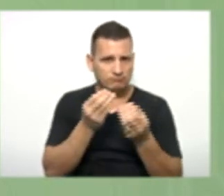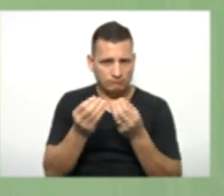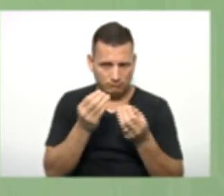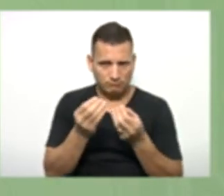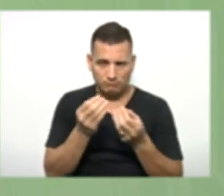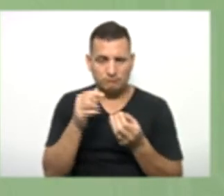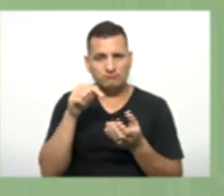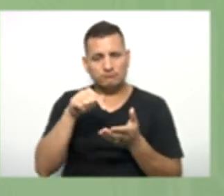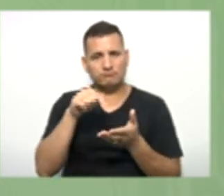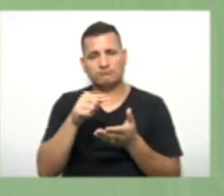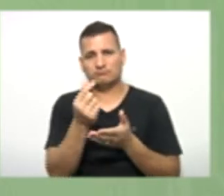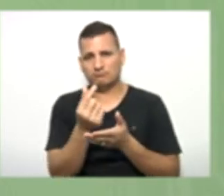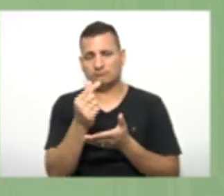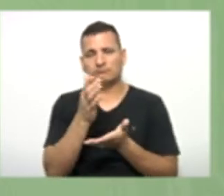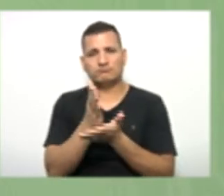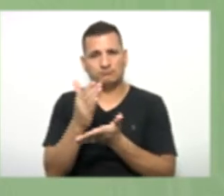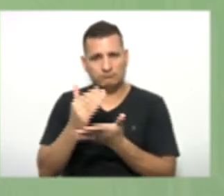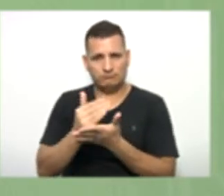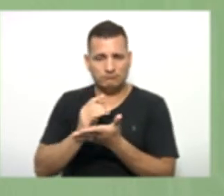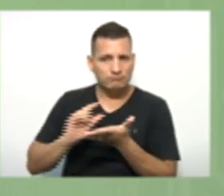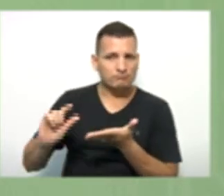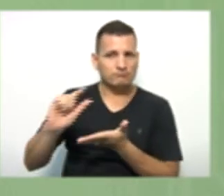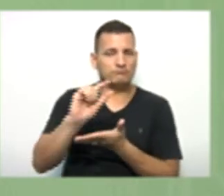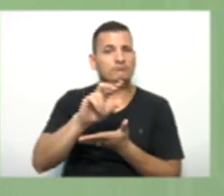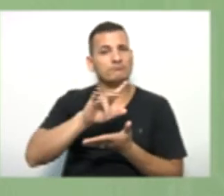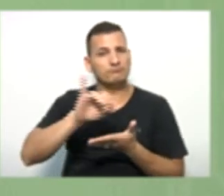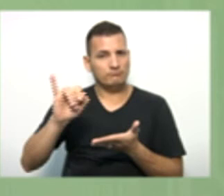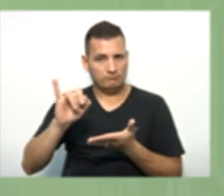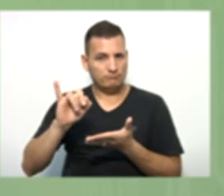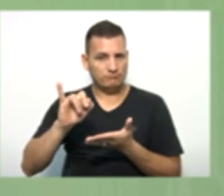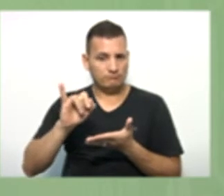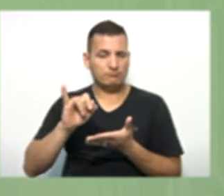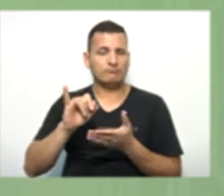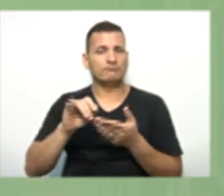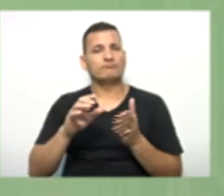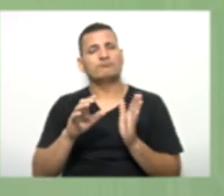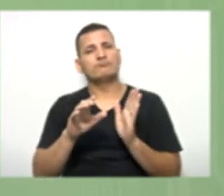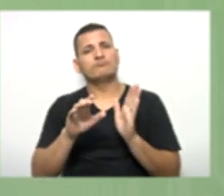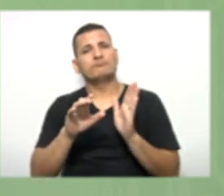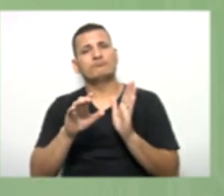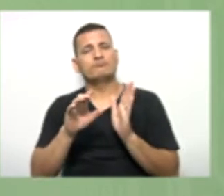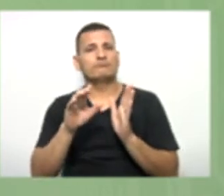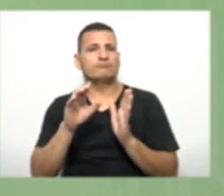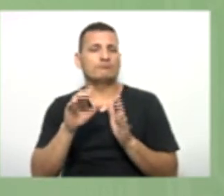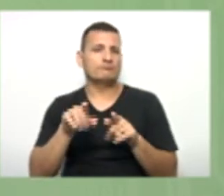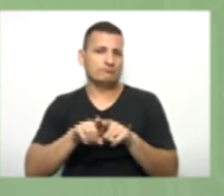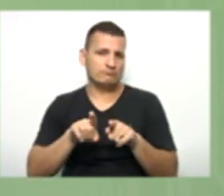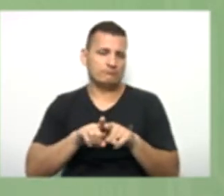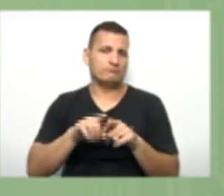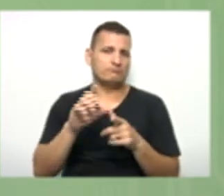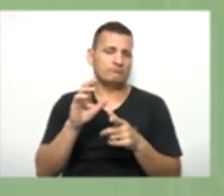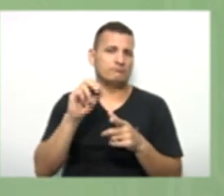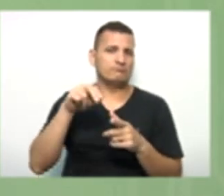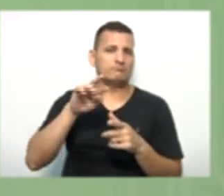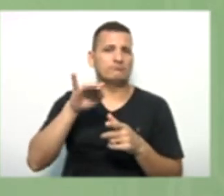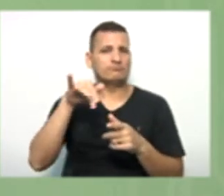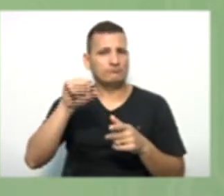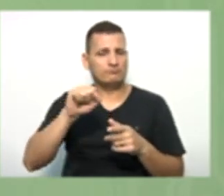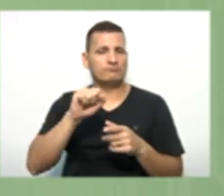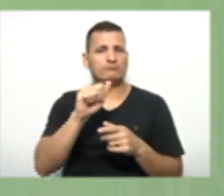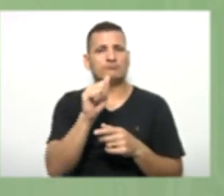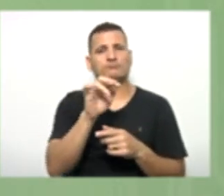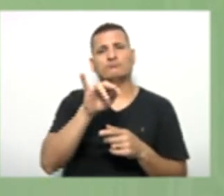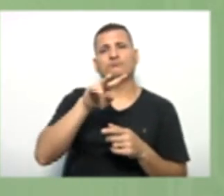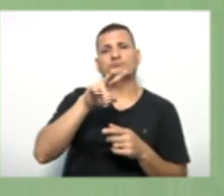associados, conforme disposições estatutárias e legais, e registradas individualmente em contas do ativo após deliberação